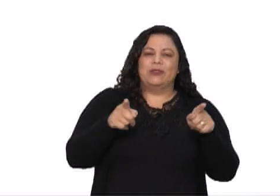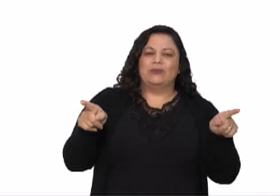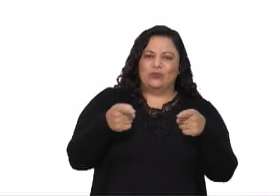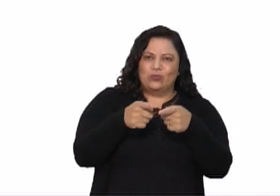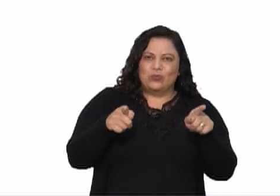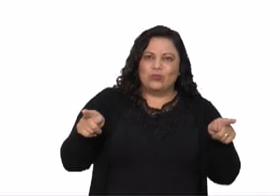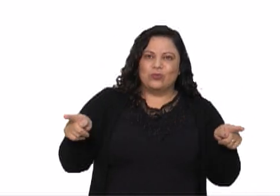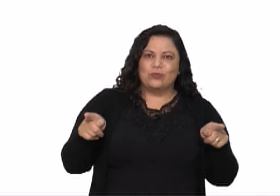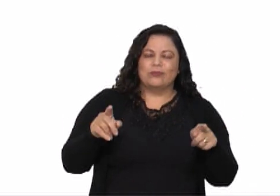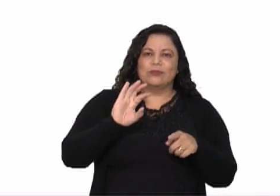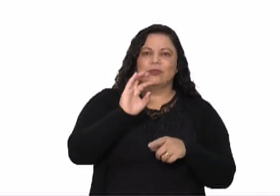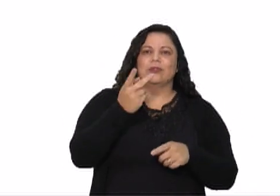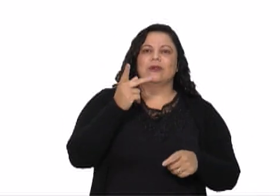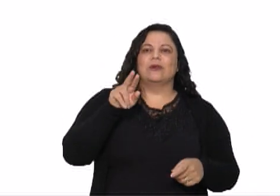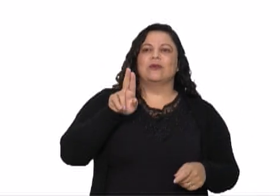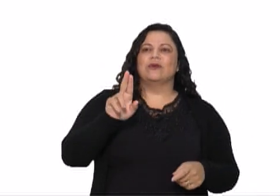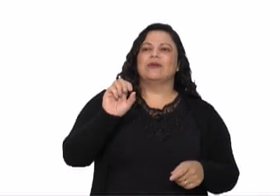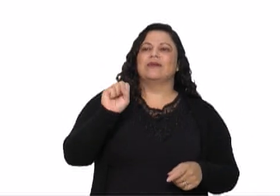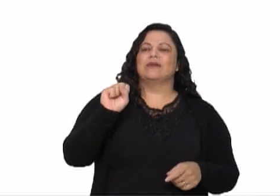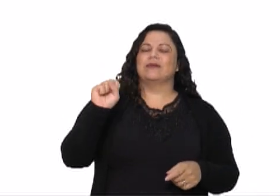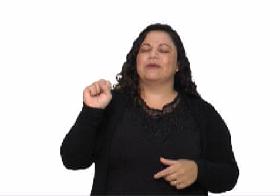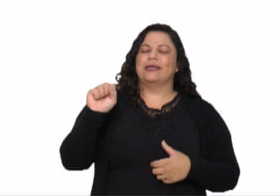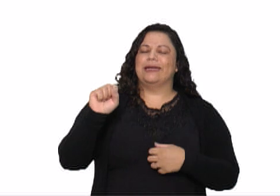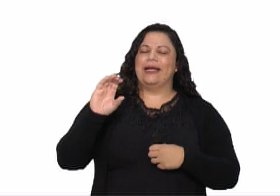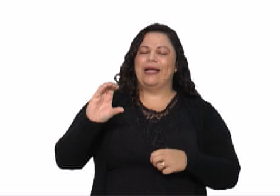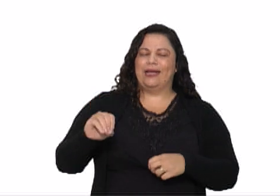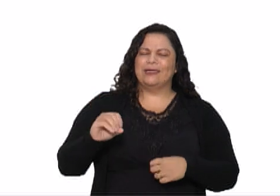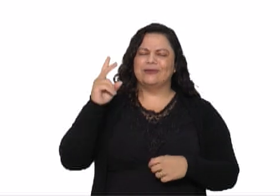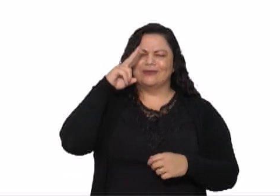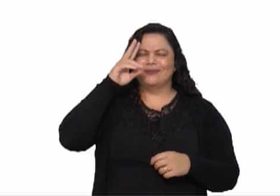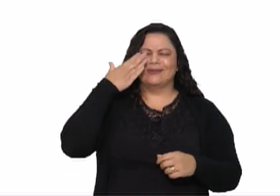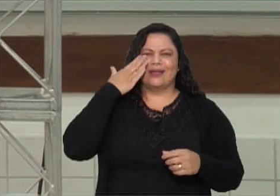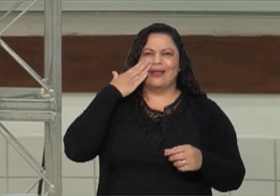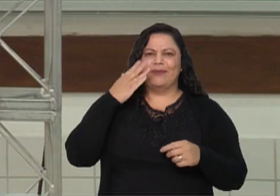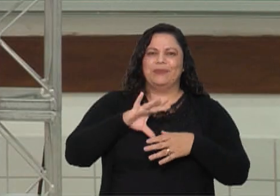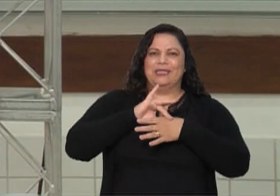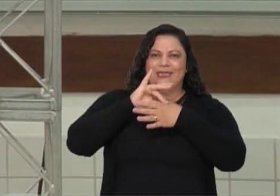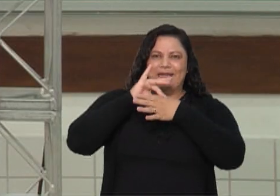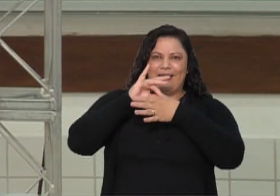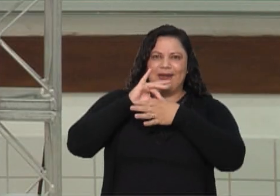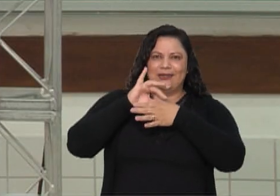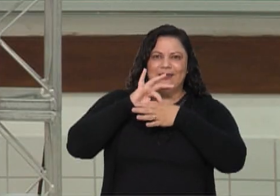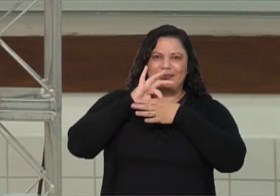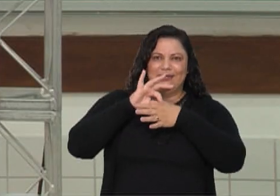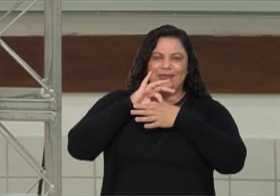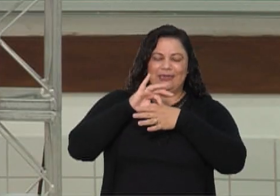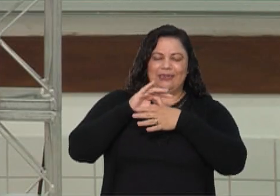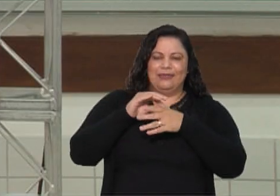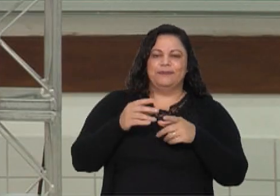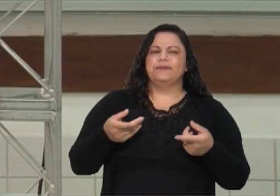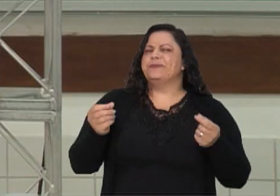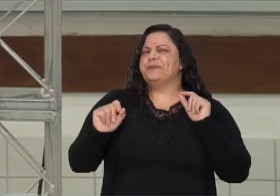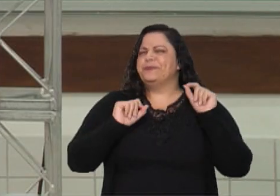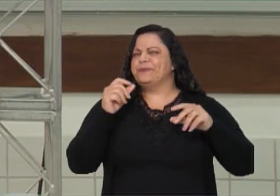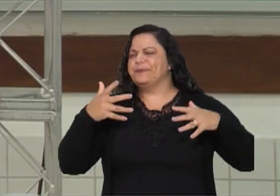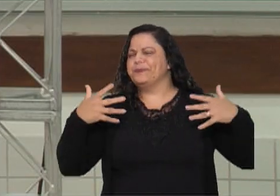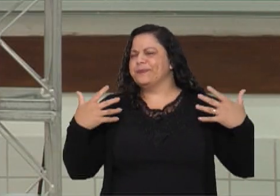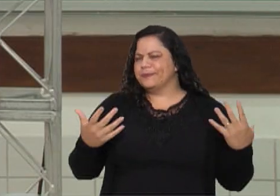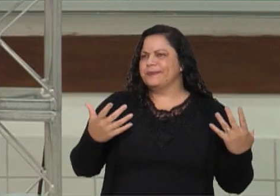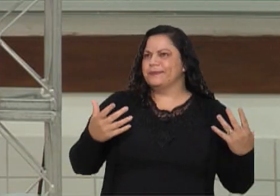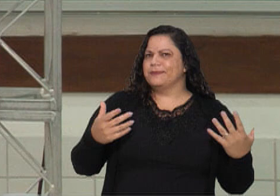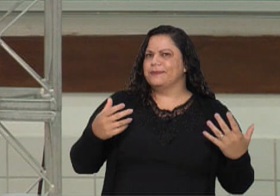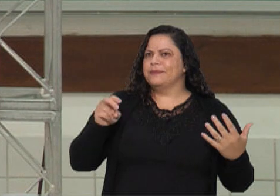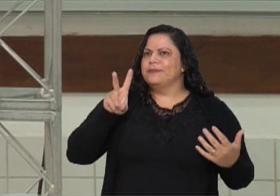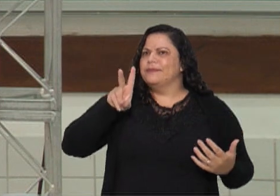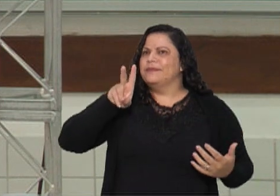de churrasco, para colocar lá o pedacinho de carne para fazer espetinho. E daí, professora, como que eu faço? Não vou poder jogar?